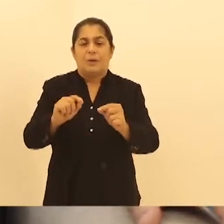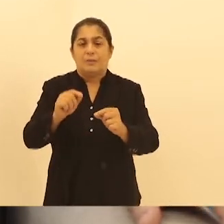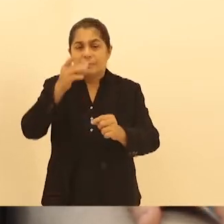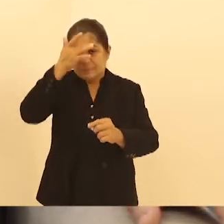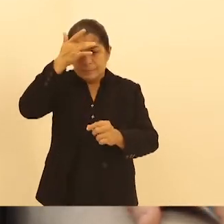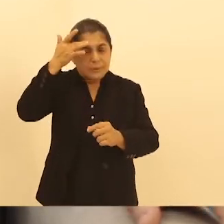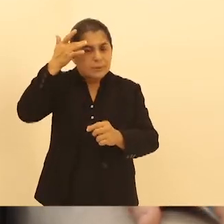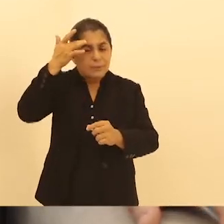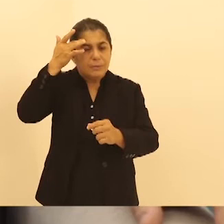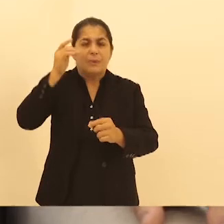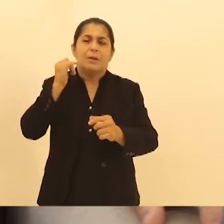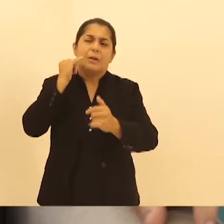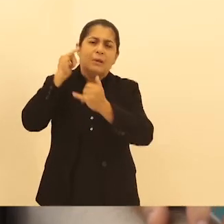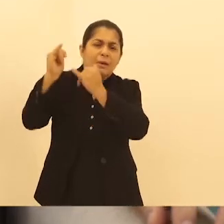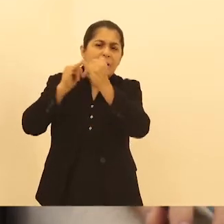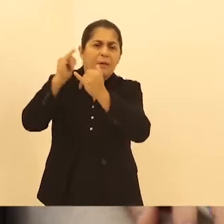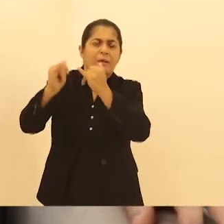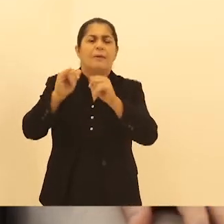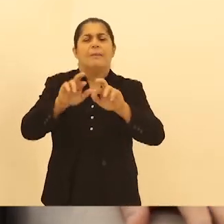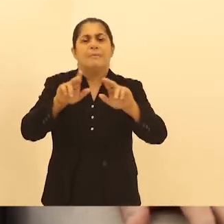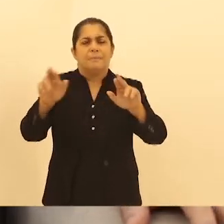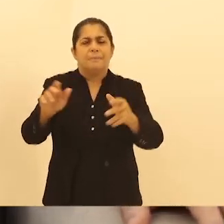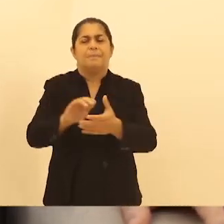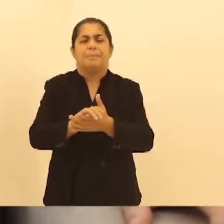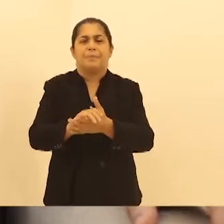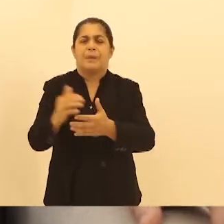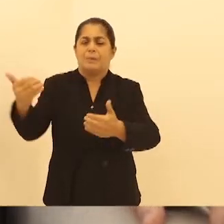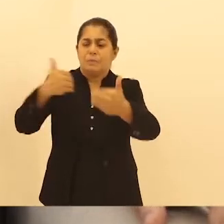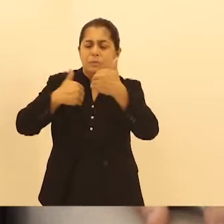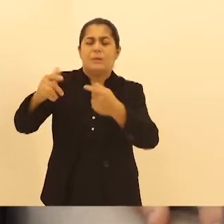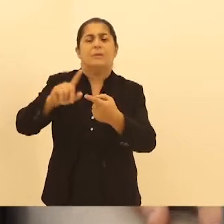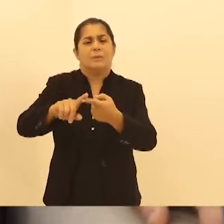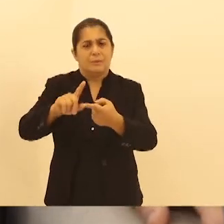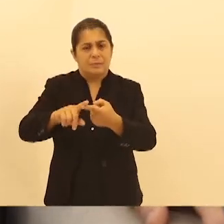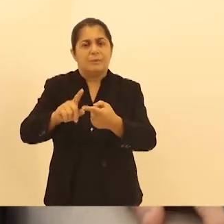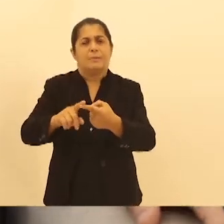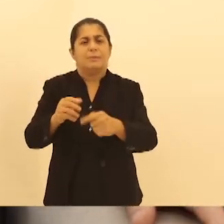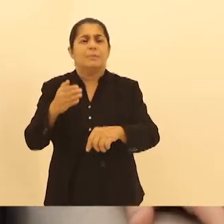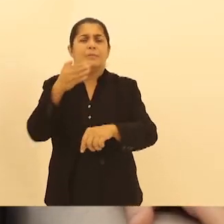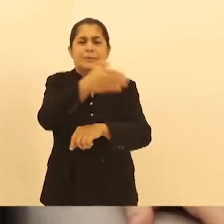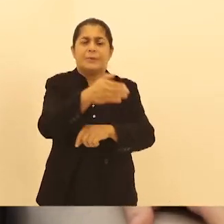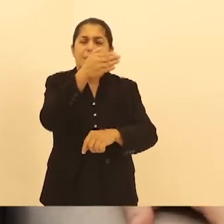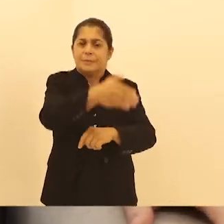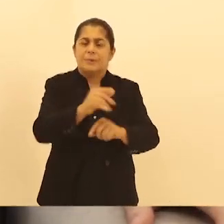receber o cidadão ea cidadã que desejem